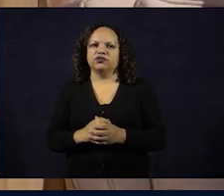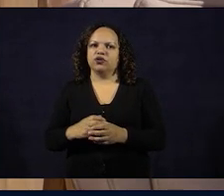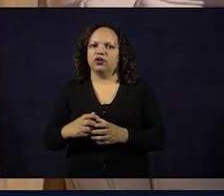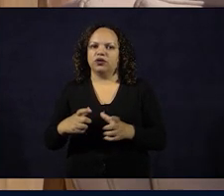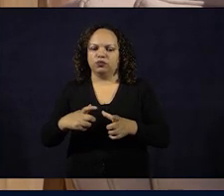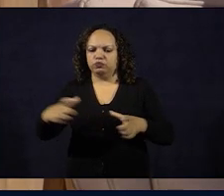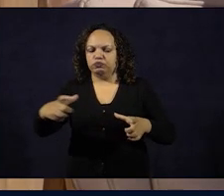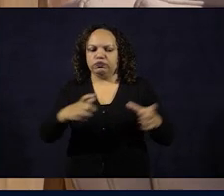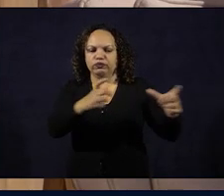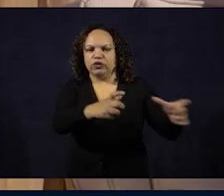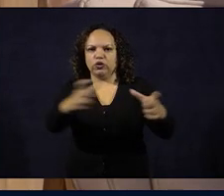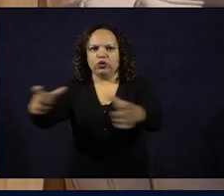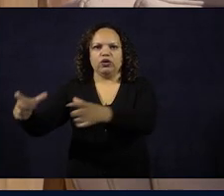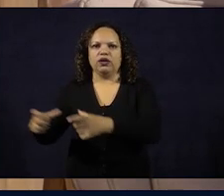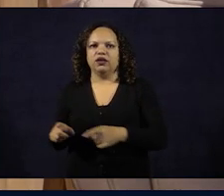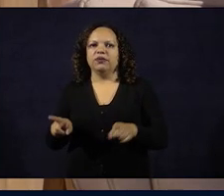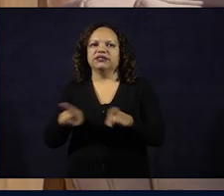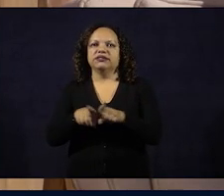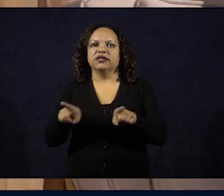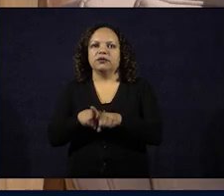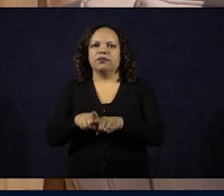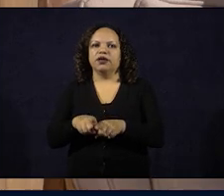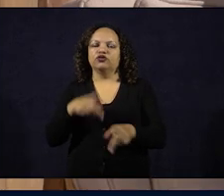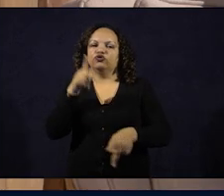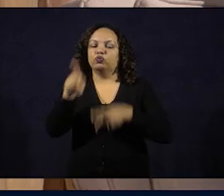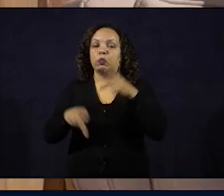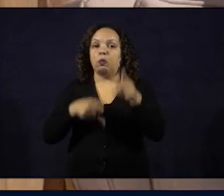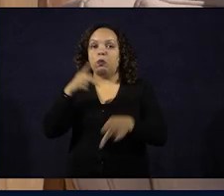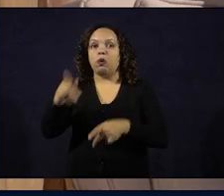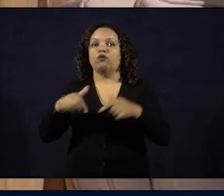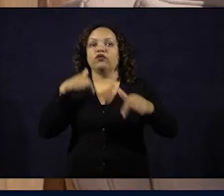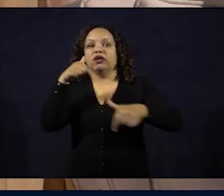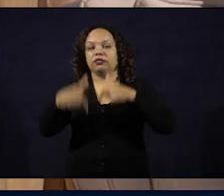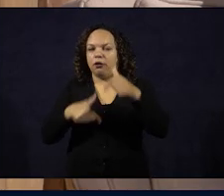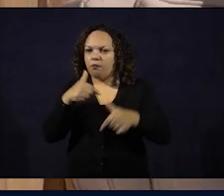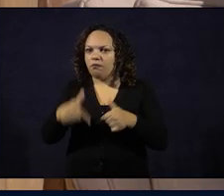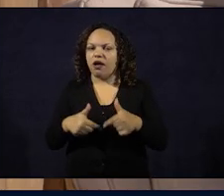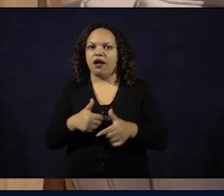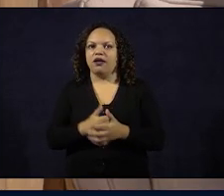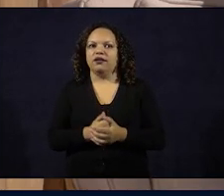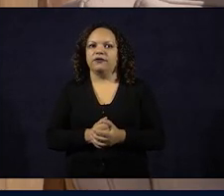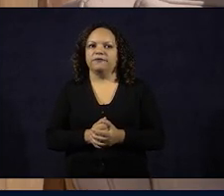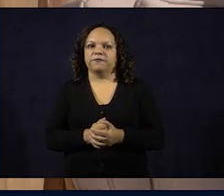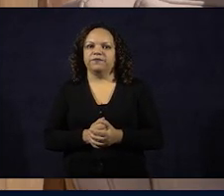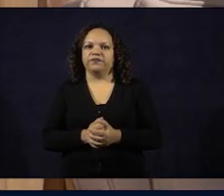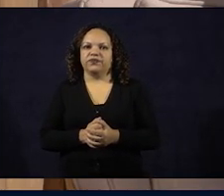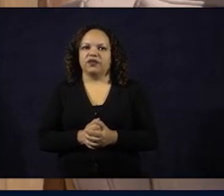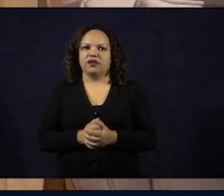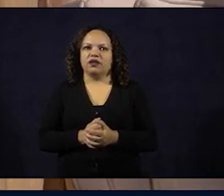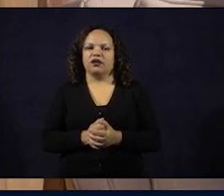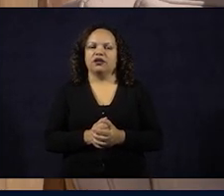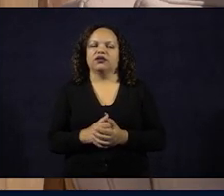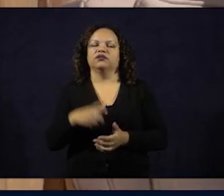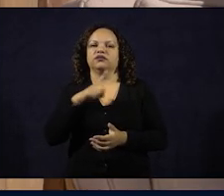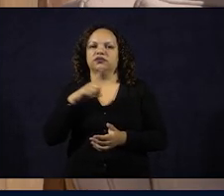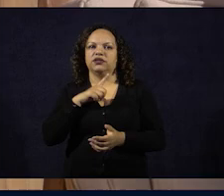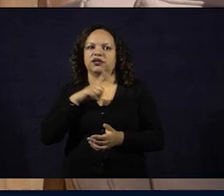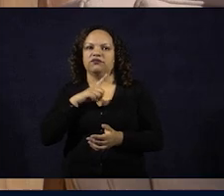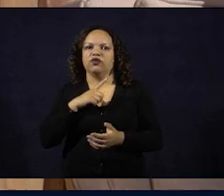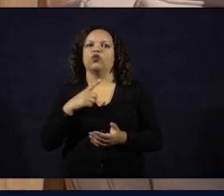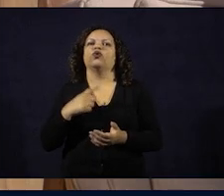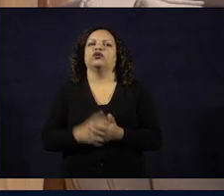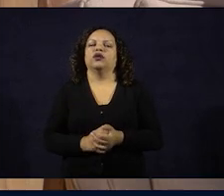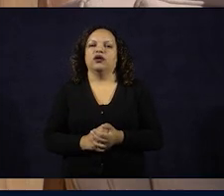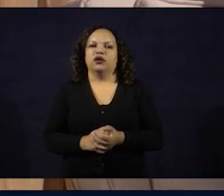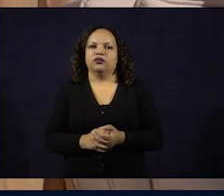dimensões territoriais, mas também de um povo trabalhador, um povo que teve aí uma condução importante na agenda